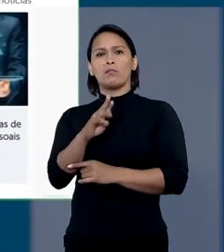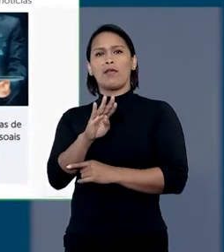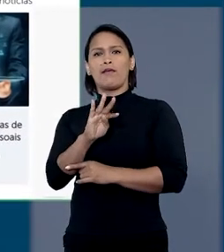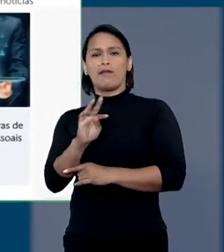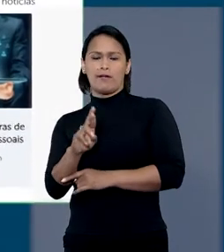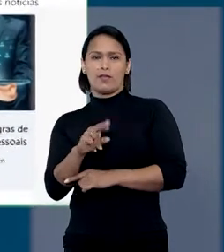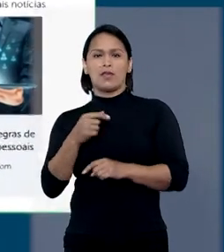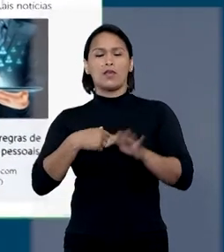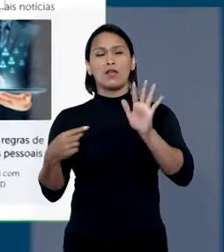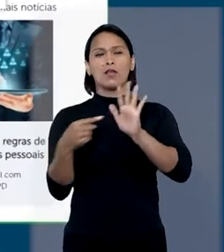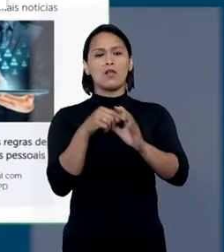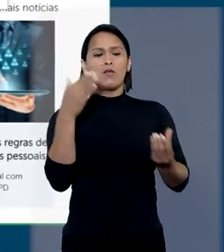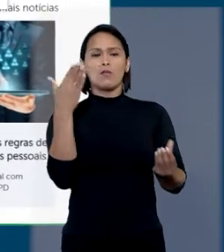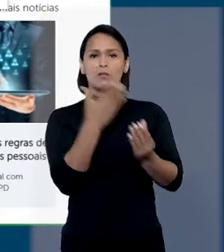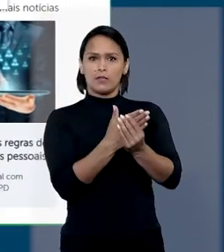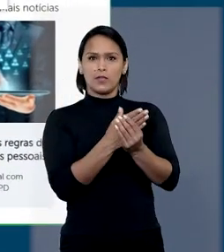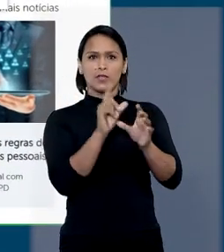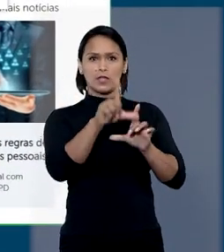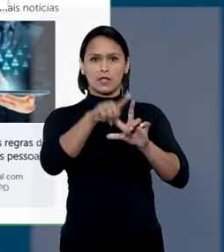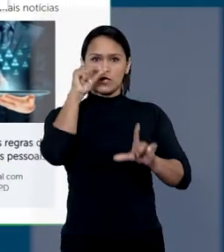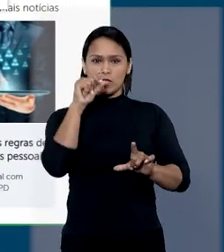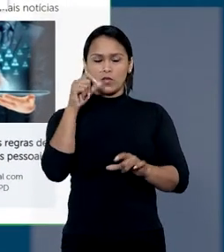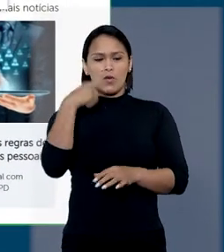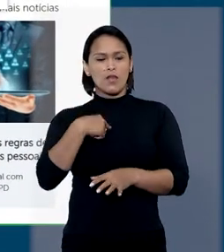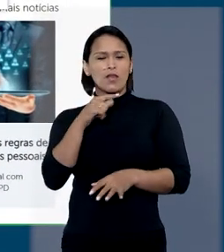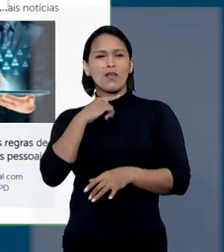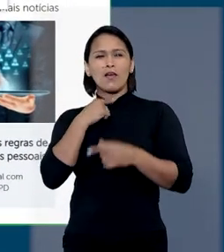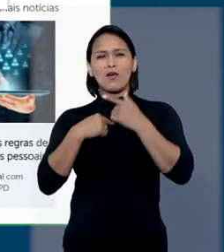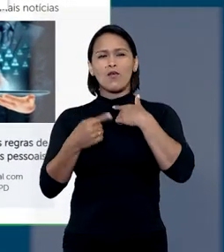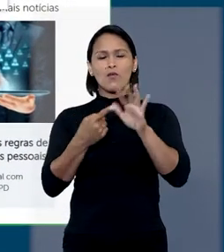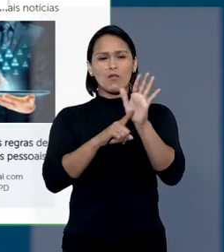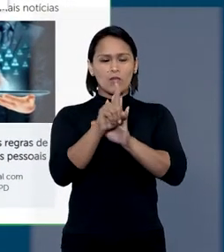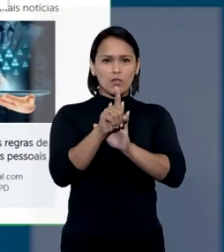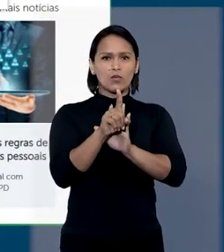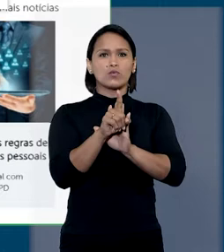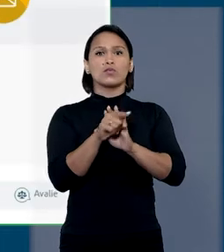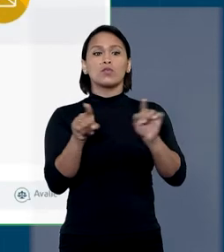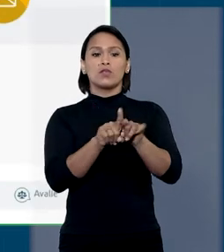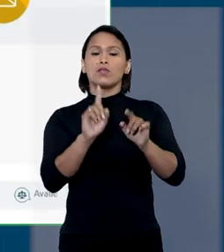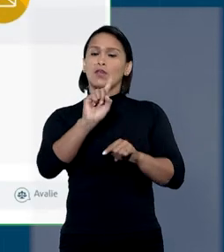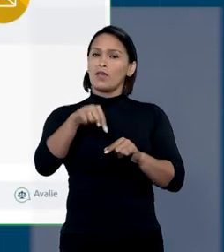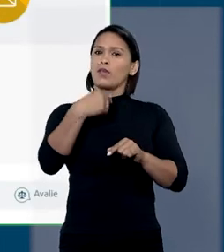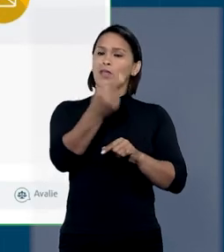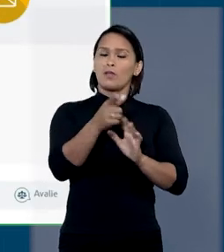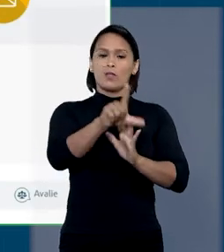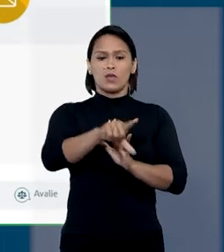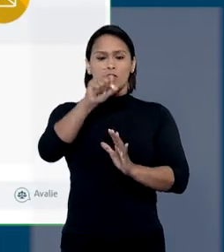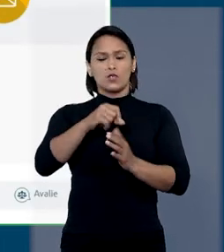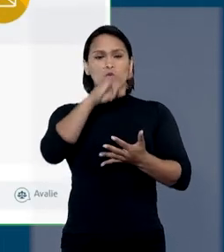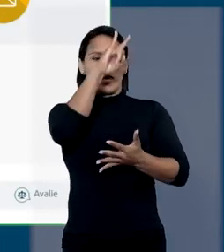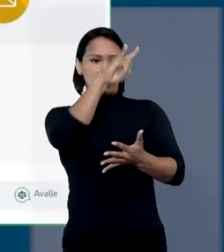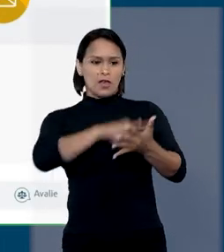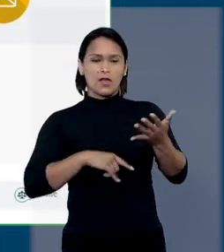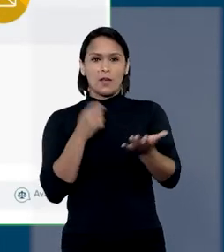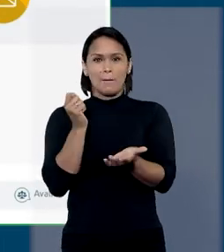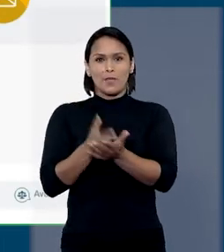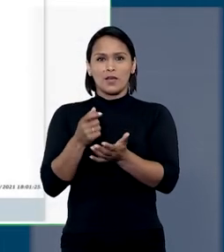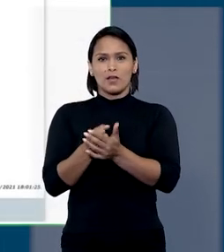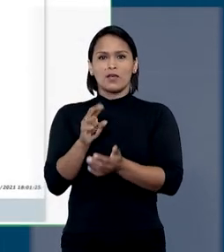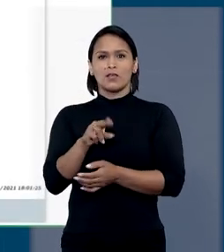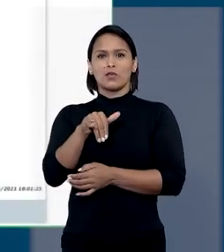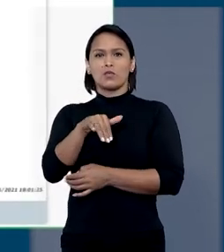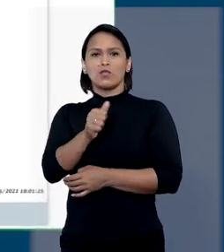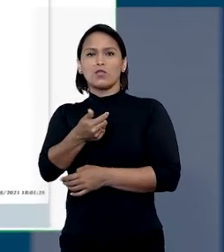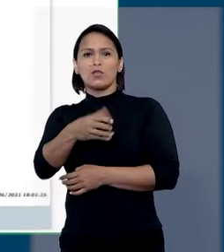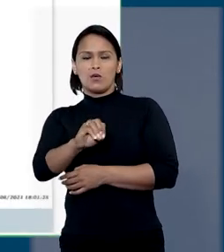stj.jus.br, clicar no menu Processos, selecionar a opção Consulta Processual e, em seguida, escolher Guia de Recolhimento